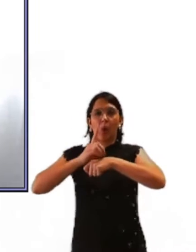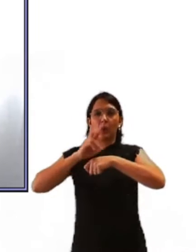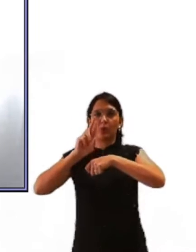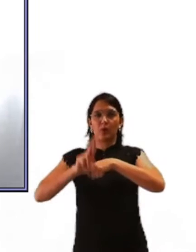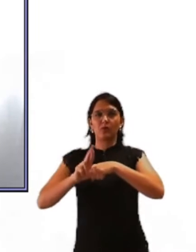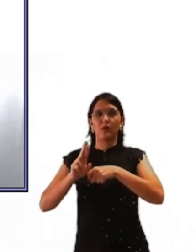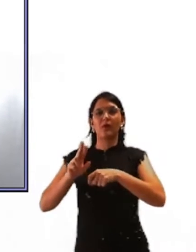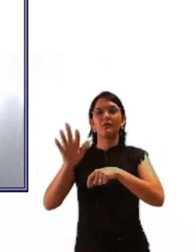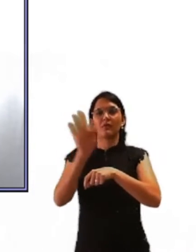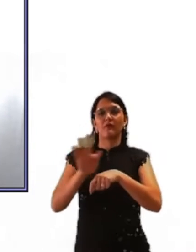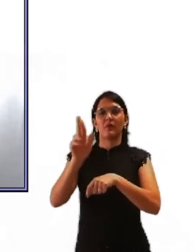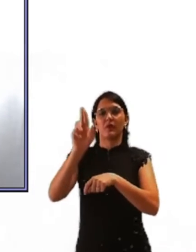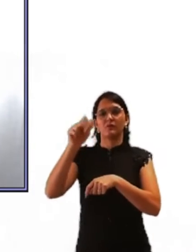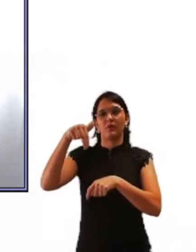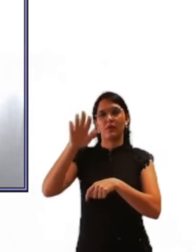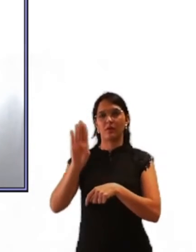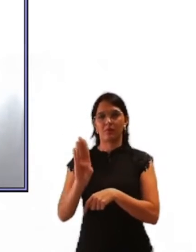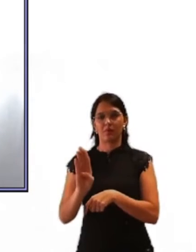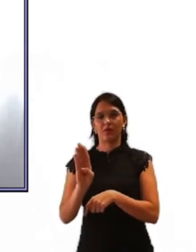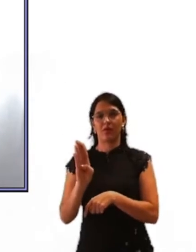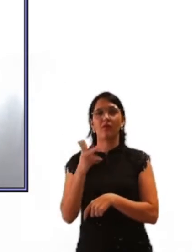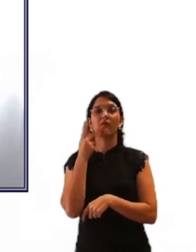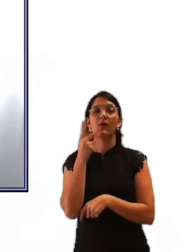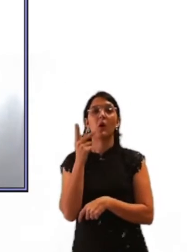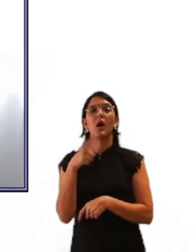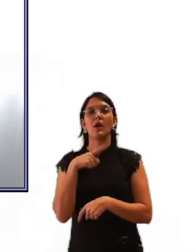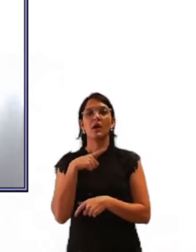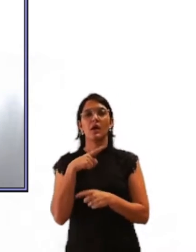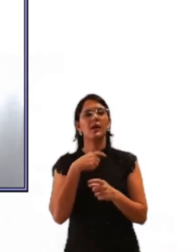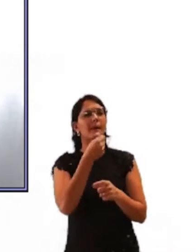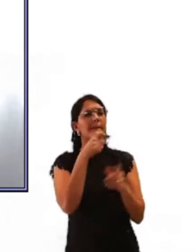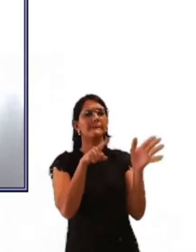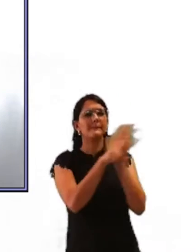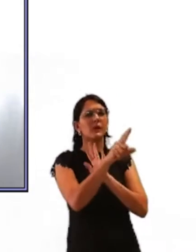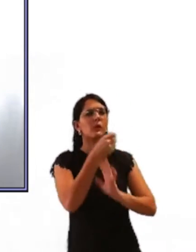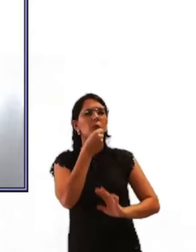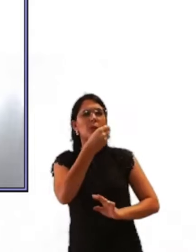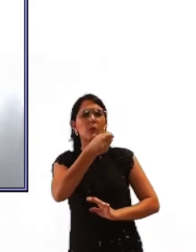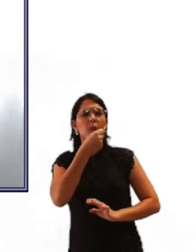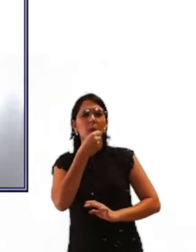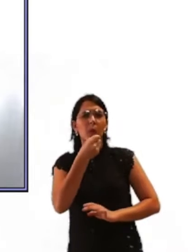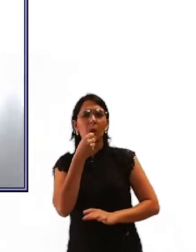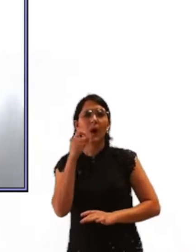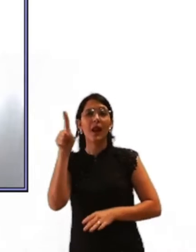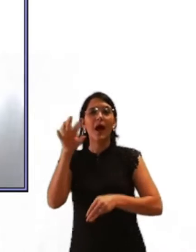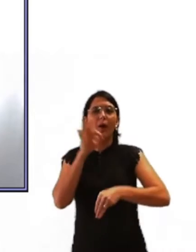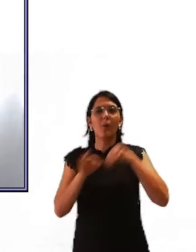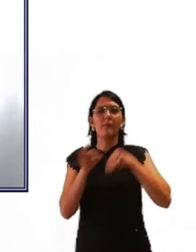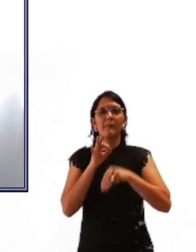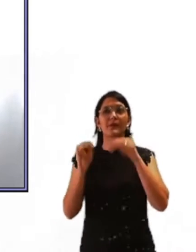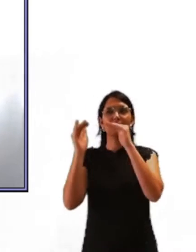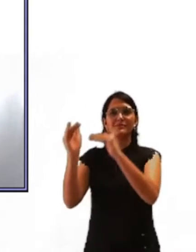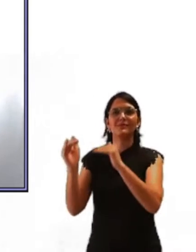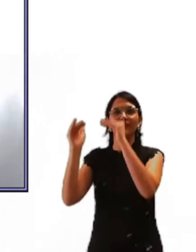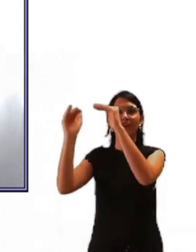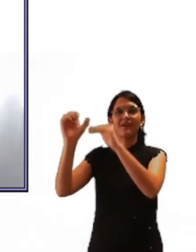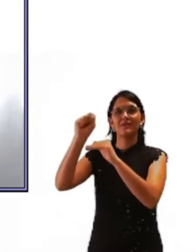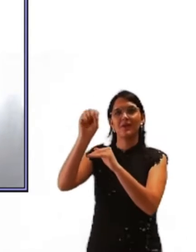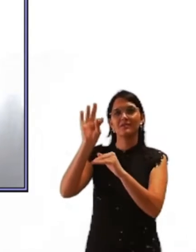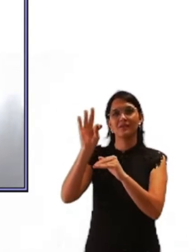que ele entrevistou de forma, né, assim, não identificada, os ministros do Supremo, e ao final ele